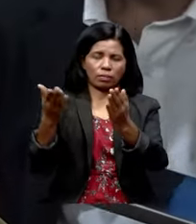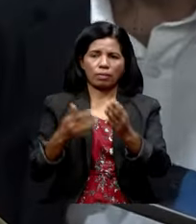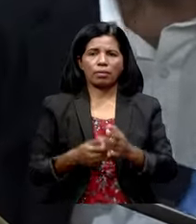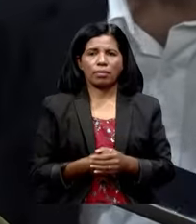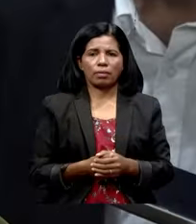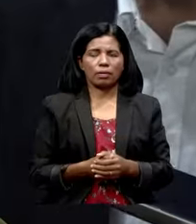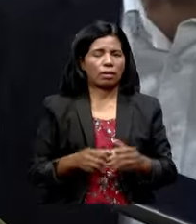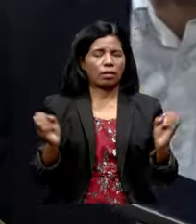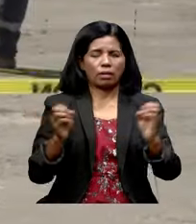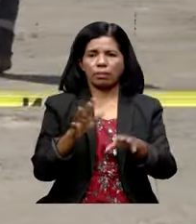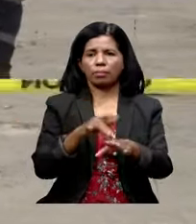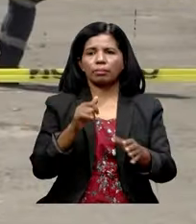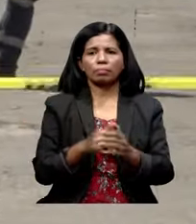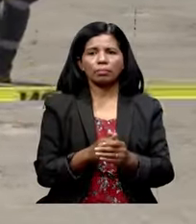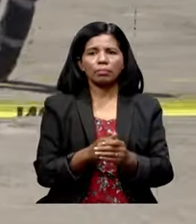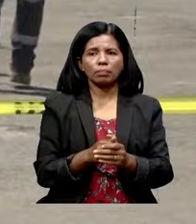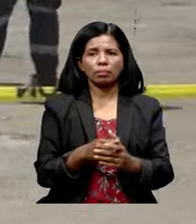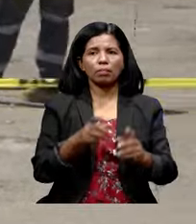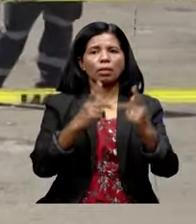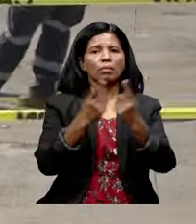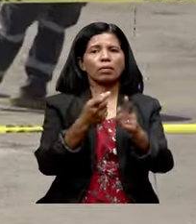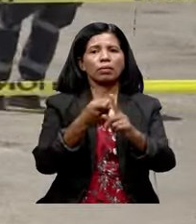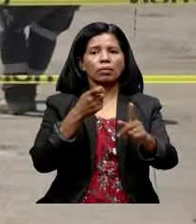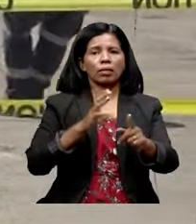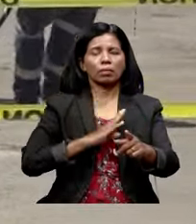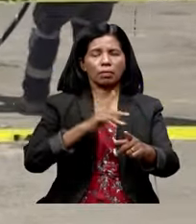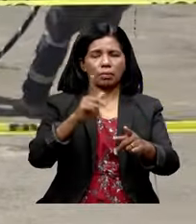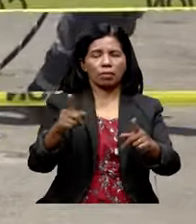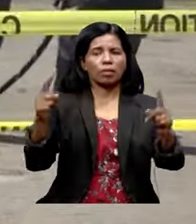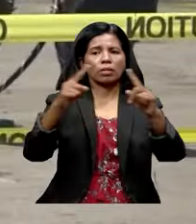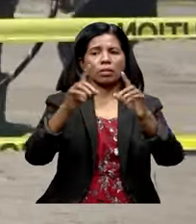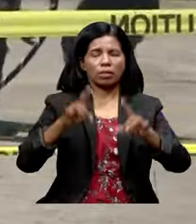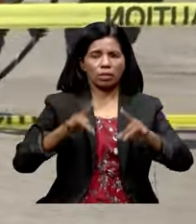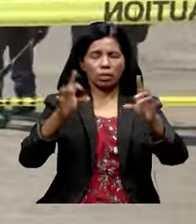Para radiação lá é. Cabo submarino nebe companhia dada husi bebono to Darwin, Australia, o